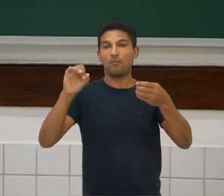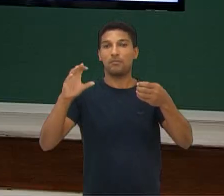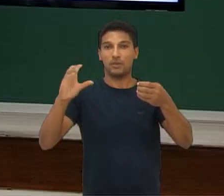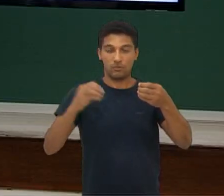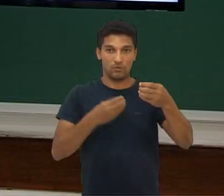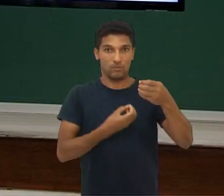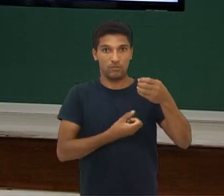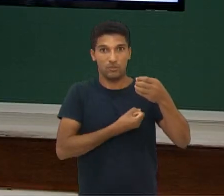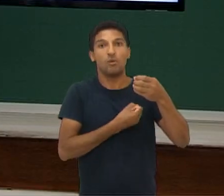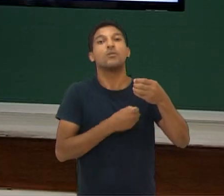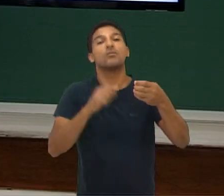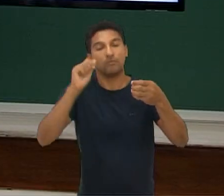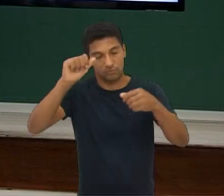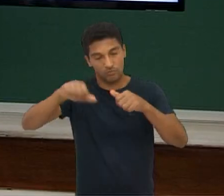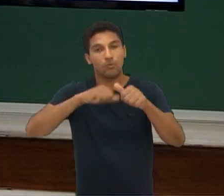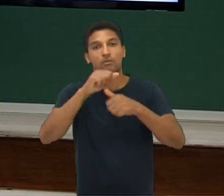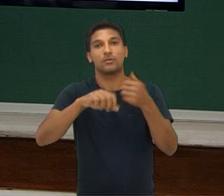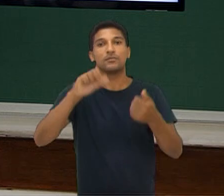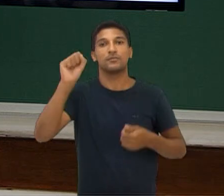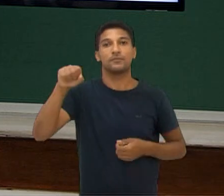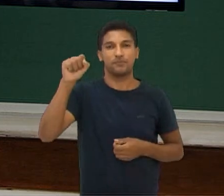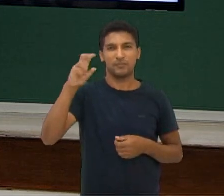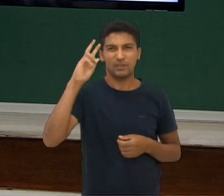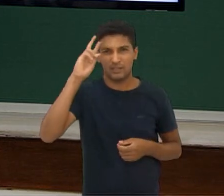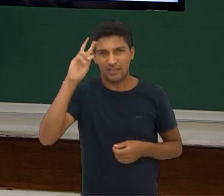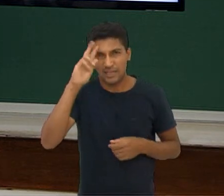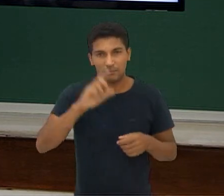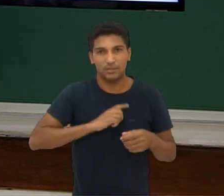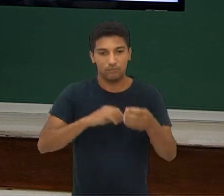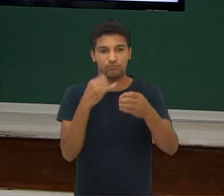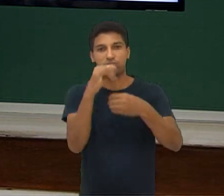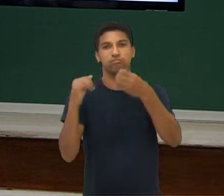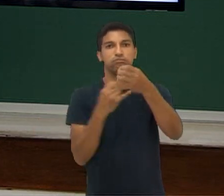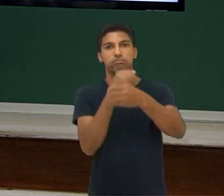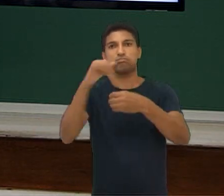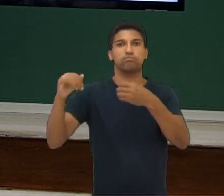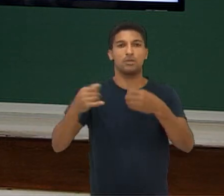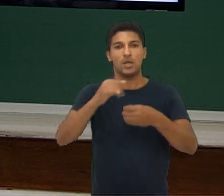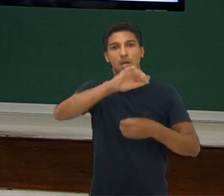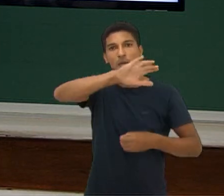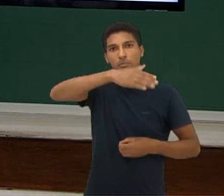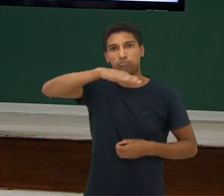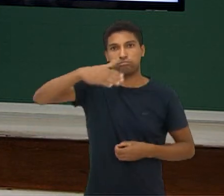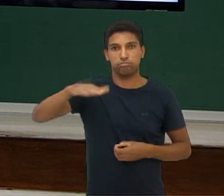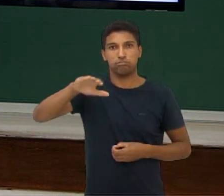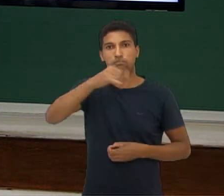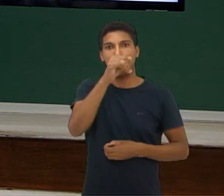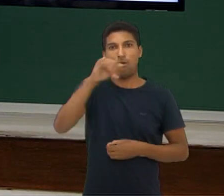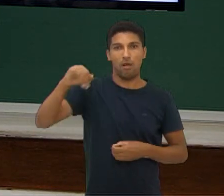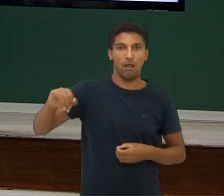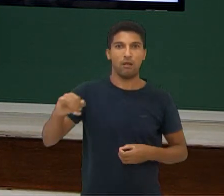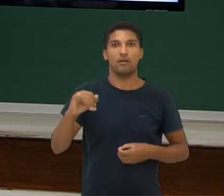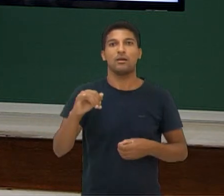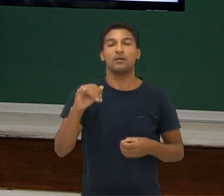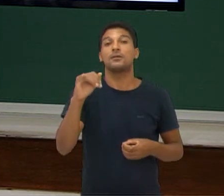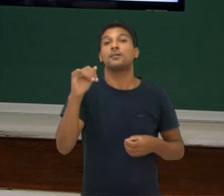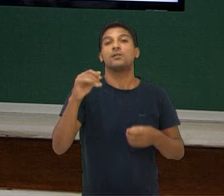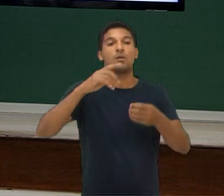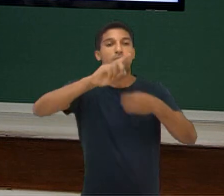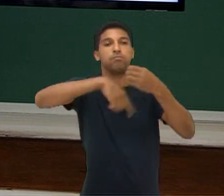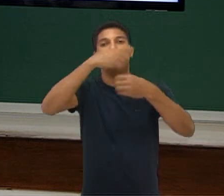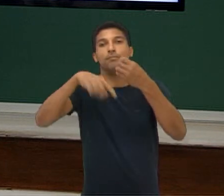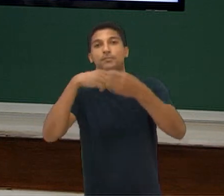né, quando nós estamos falando de radiação alfa, radiação beta, as ondas eletromagnéticas gama, certo? Nós estamos falando de coisas